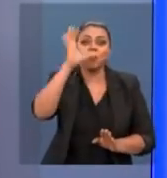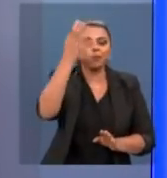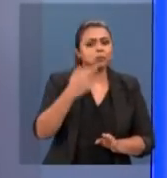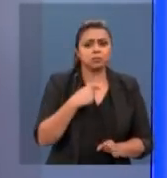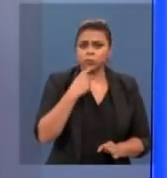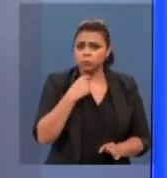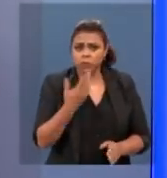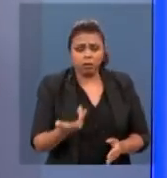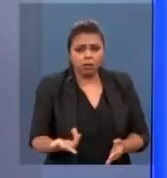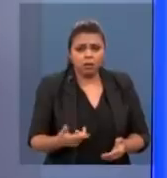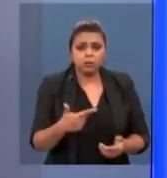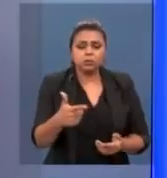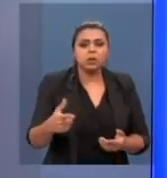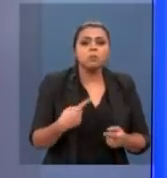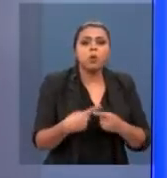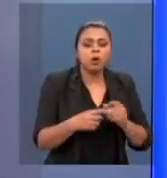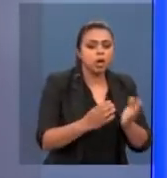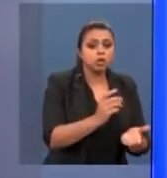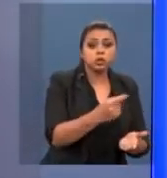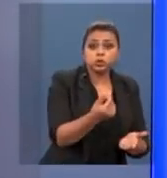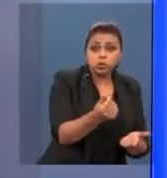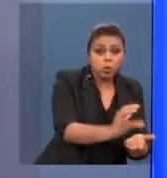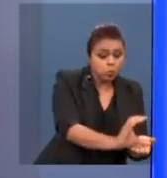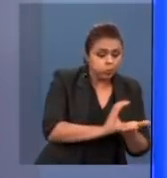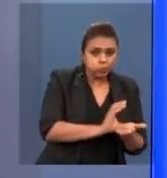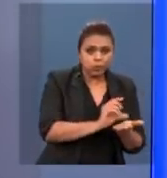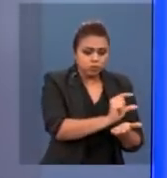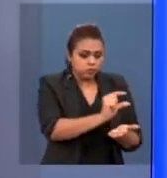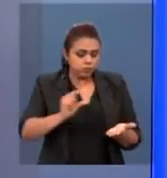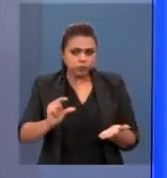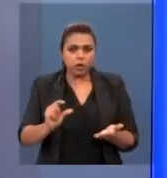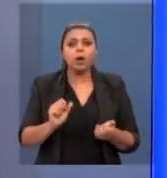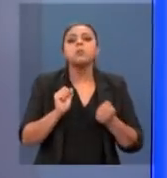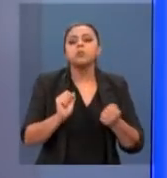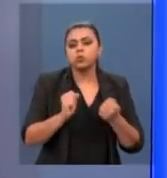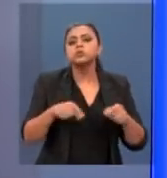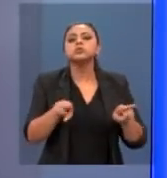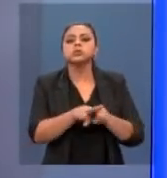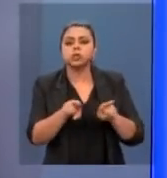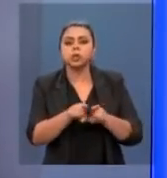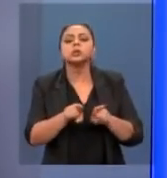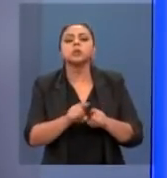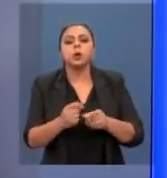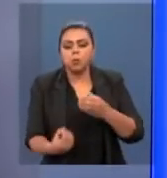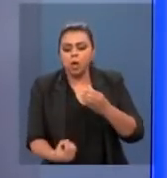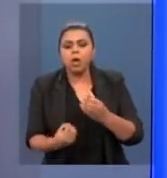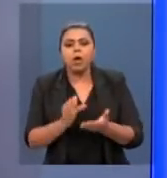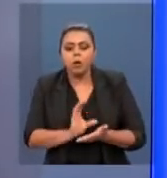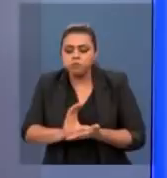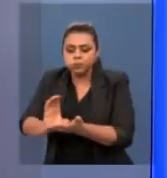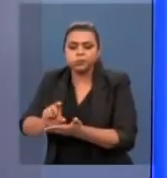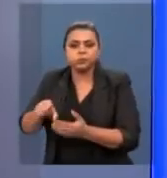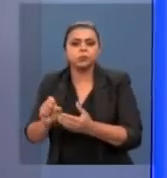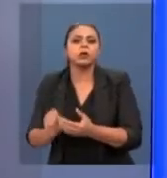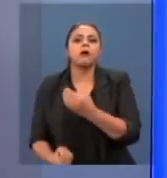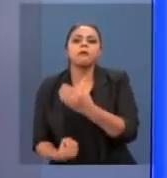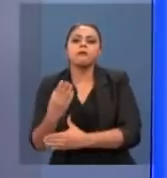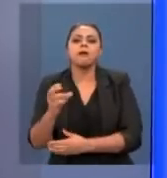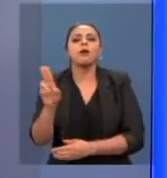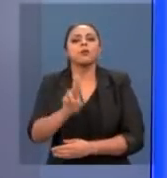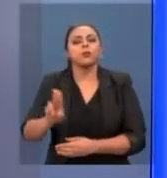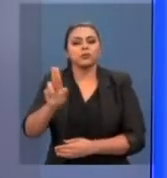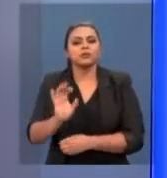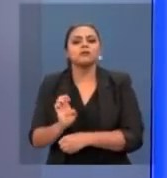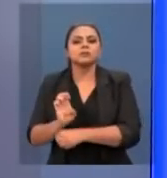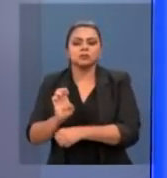jaqueline dinheiro retirado da educação também poderia estar nessa universidade estadual então a gente vai se comprometer garante 30 por